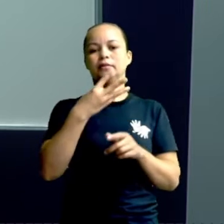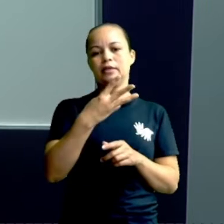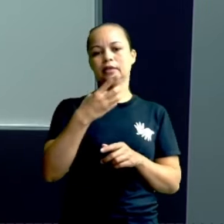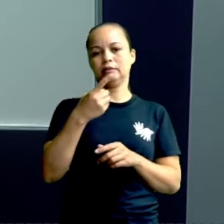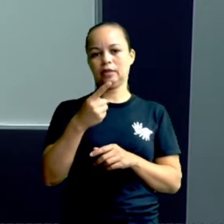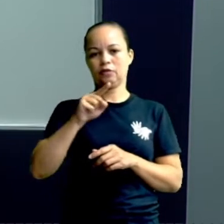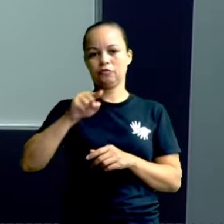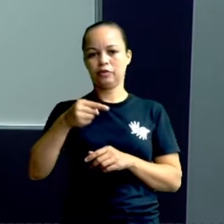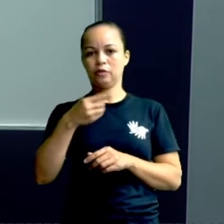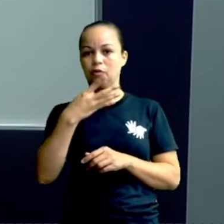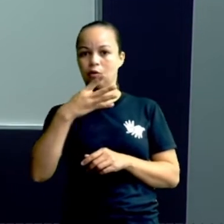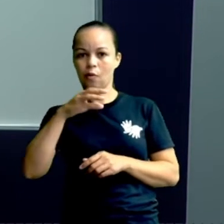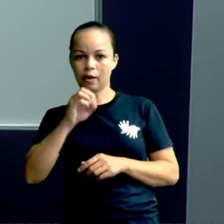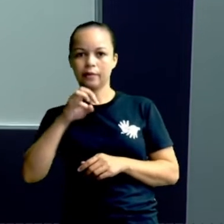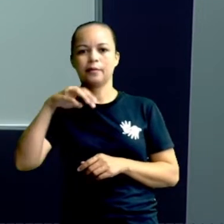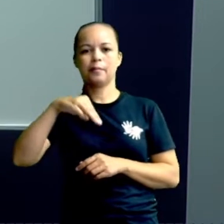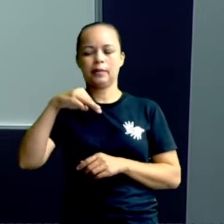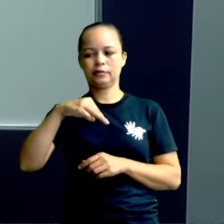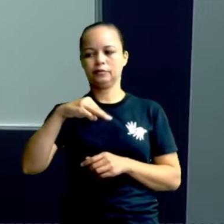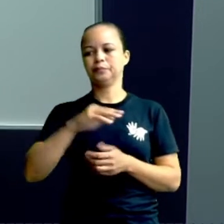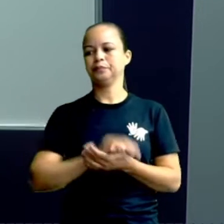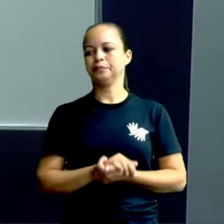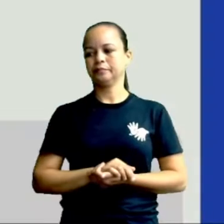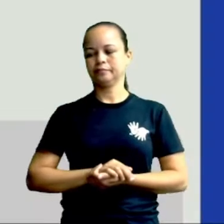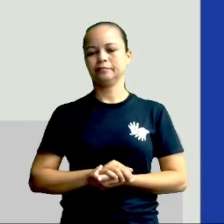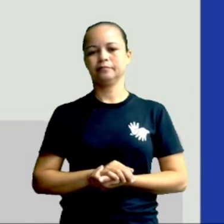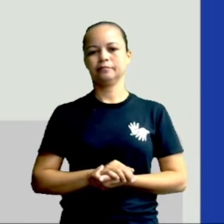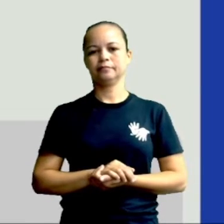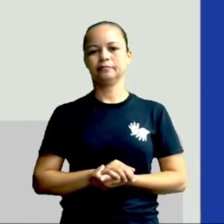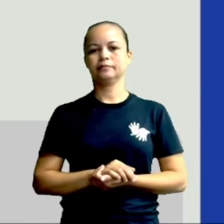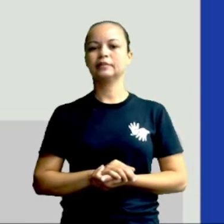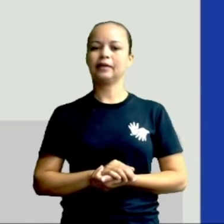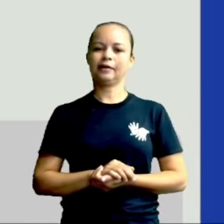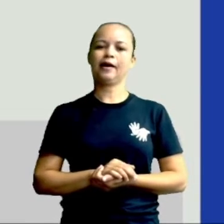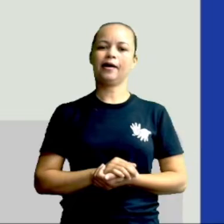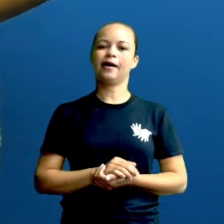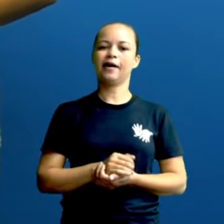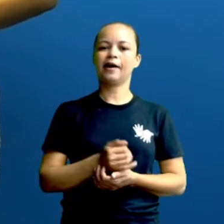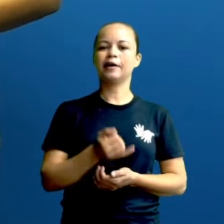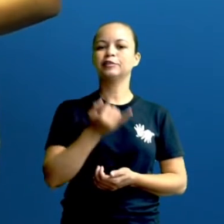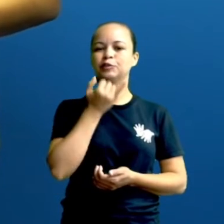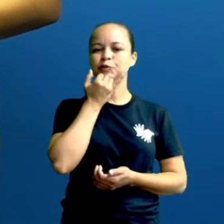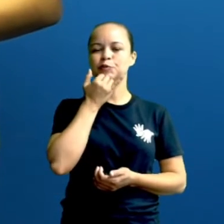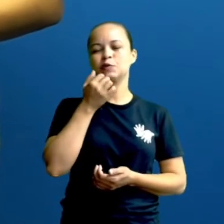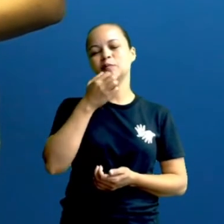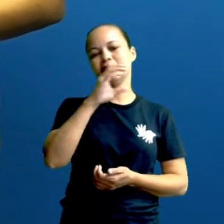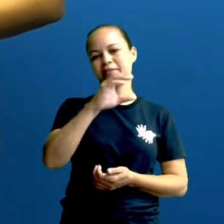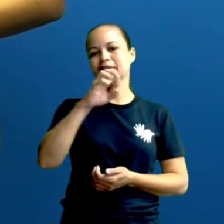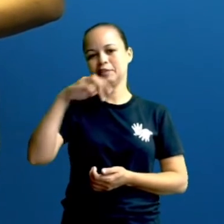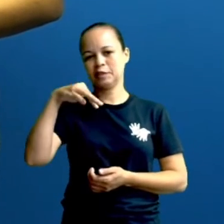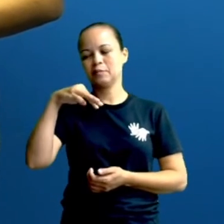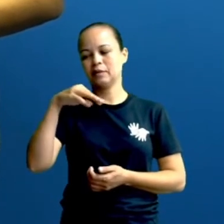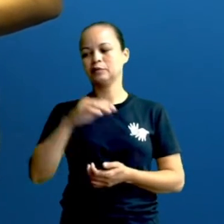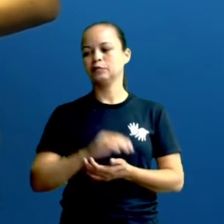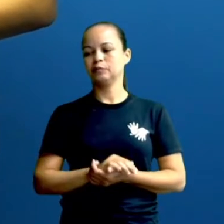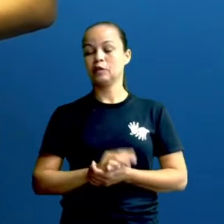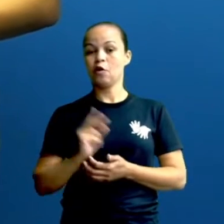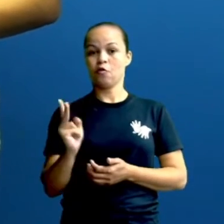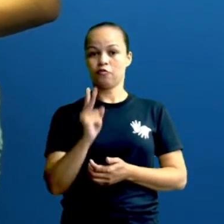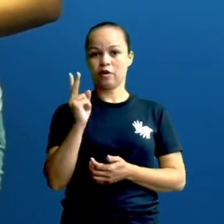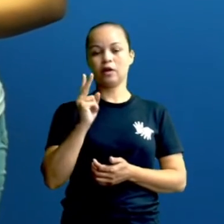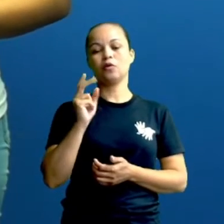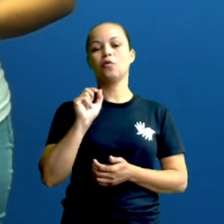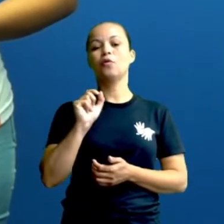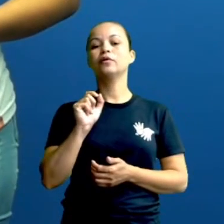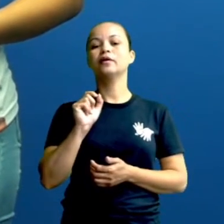31,40 metros. Vamos para lá? Olha aqui, centímetros. Aqui, o valor do meu